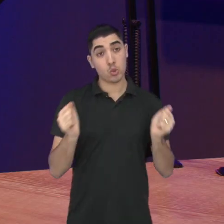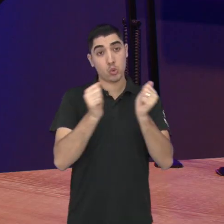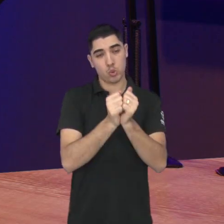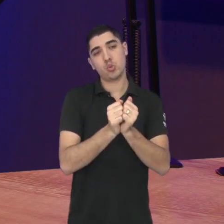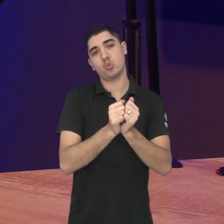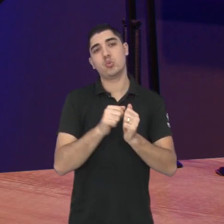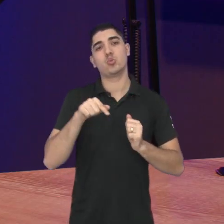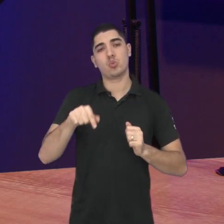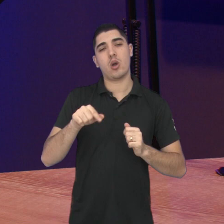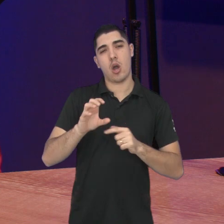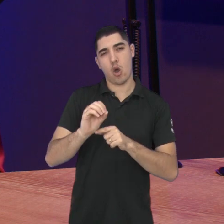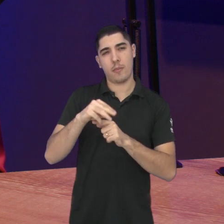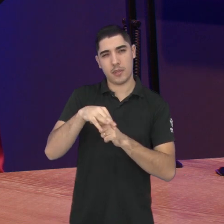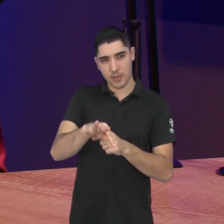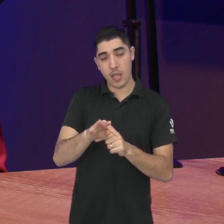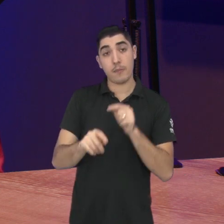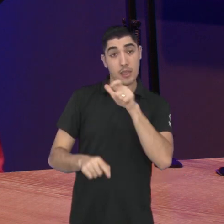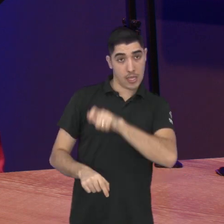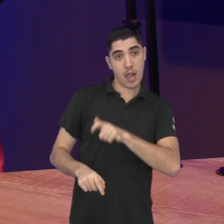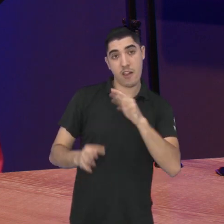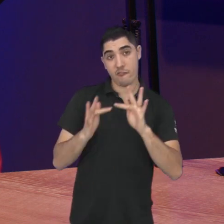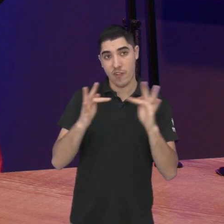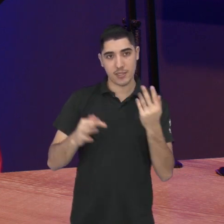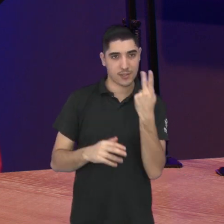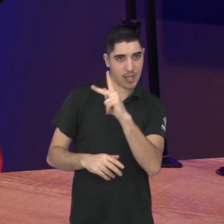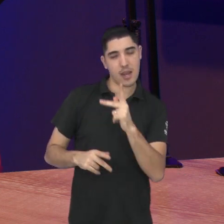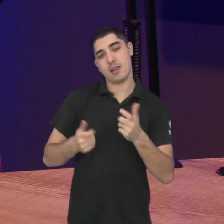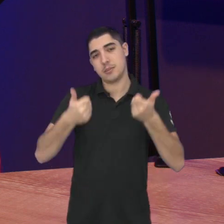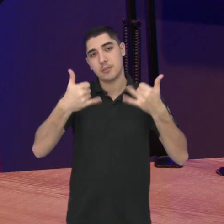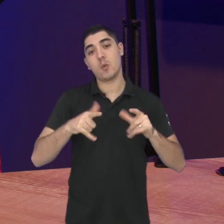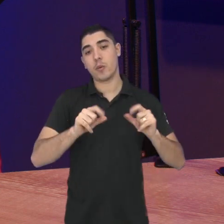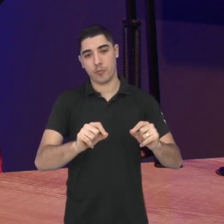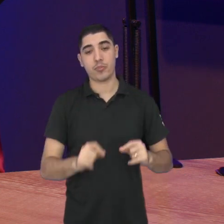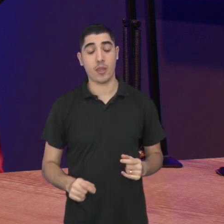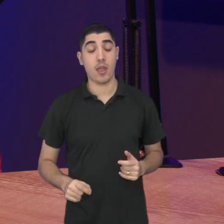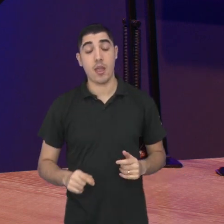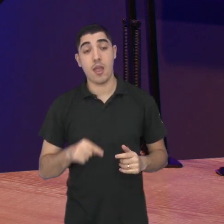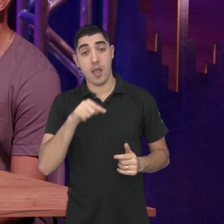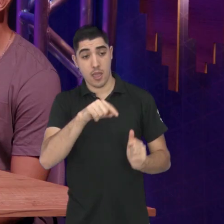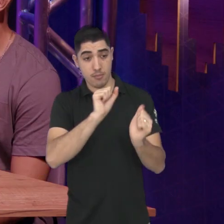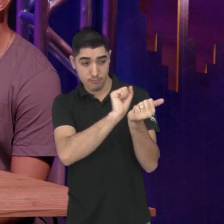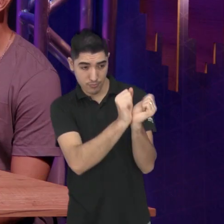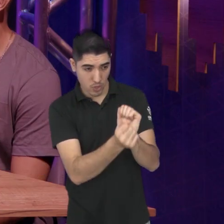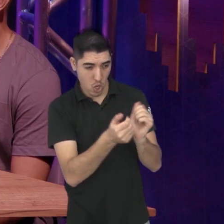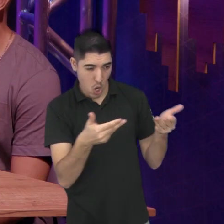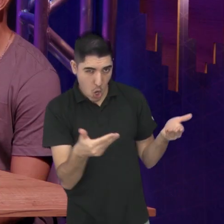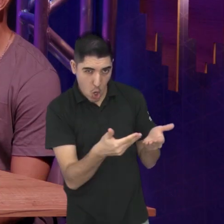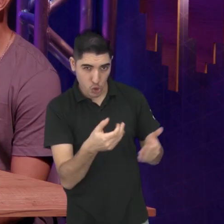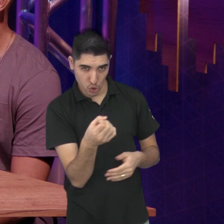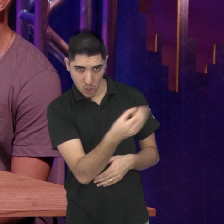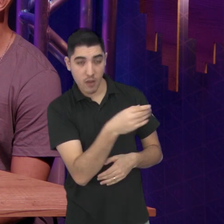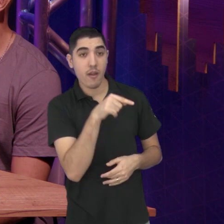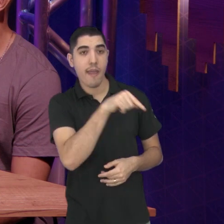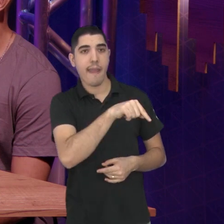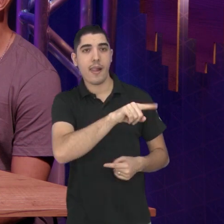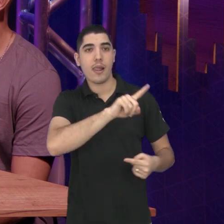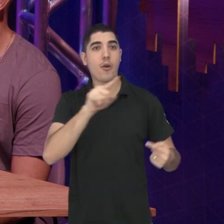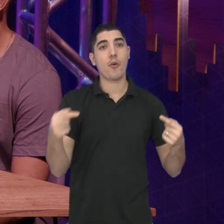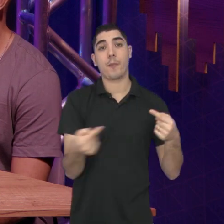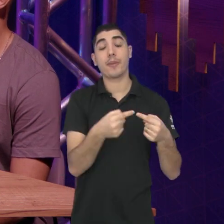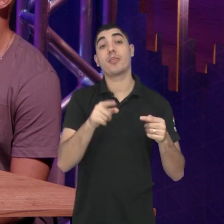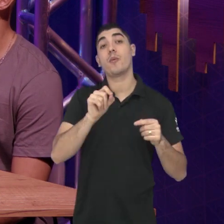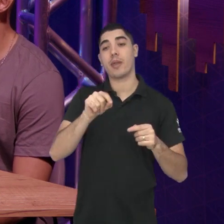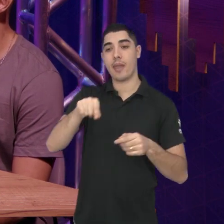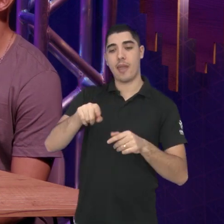junto com a Organização Internacional do Trabalho, e ela tem uma frase que é assim: a escravidão moderna é a antítese do